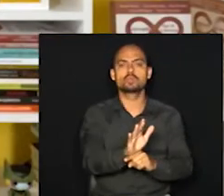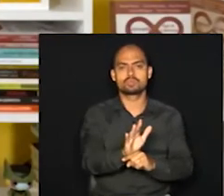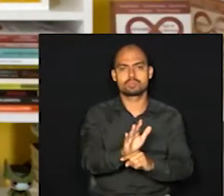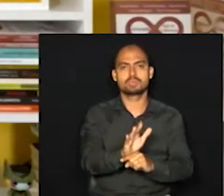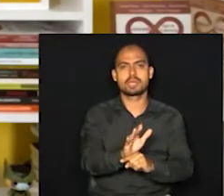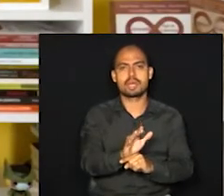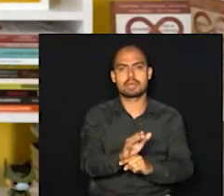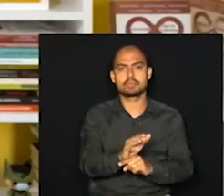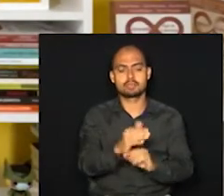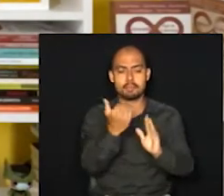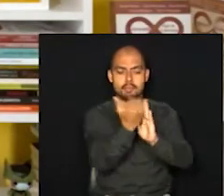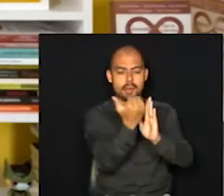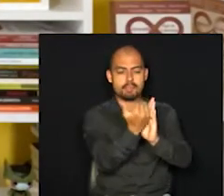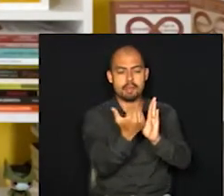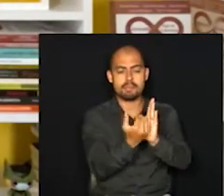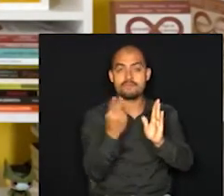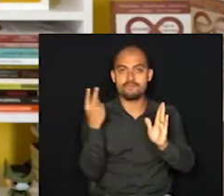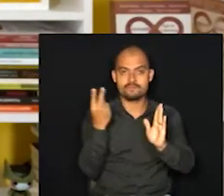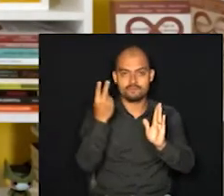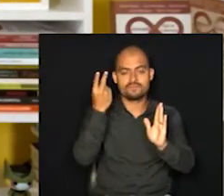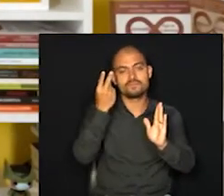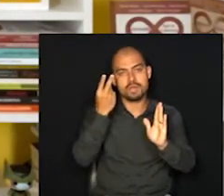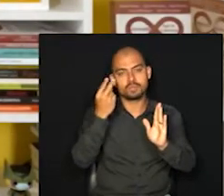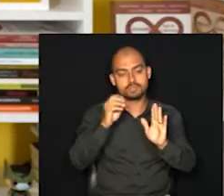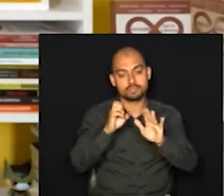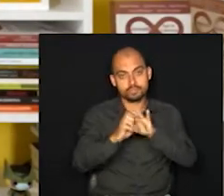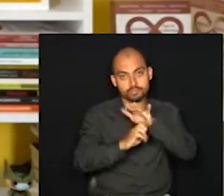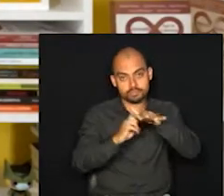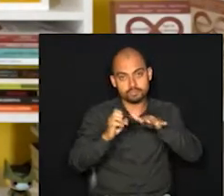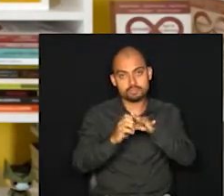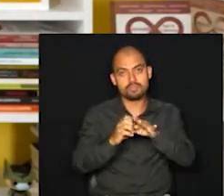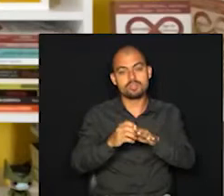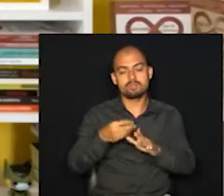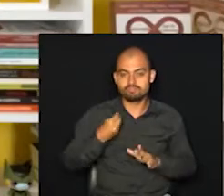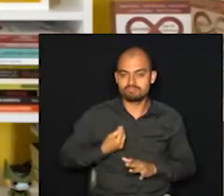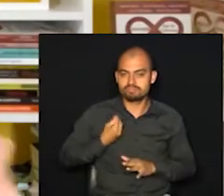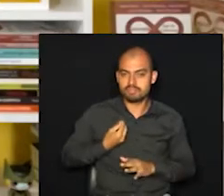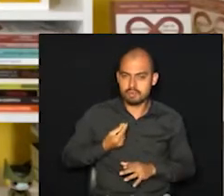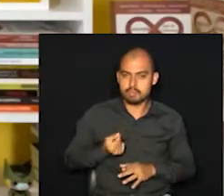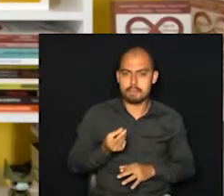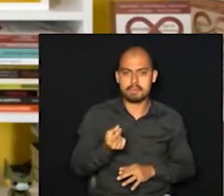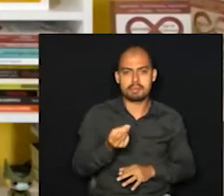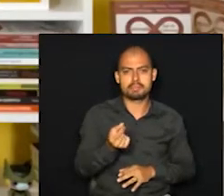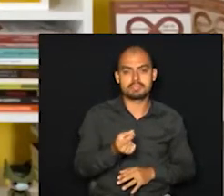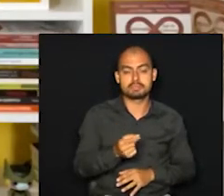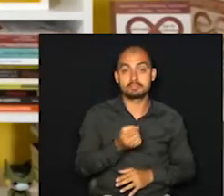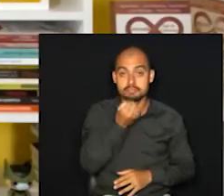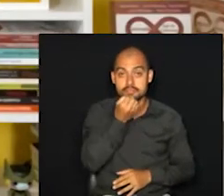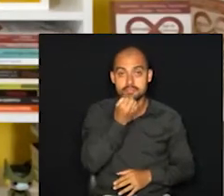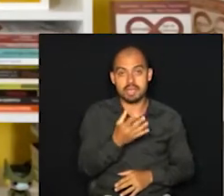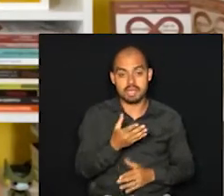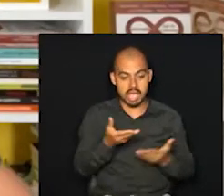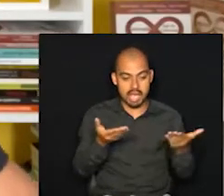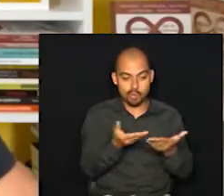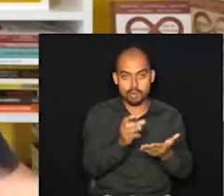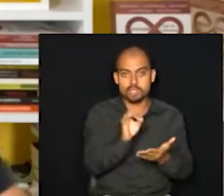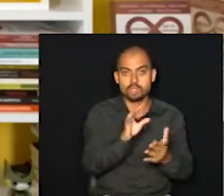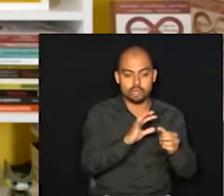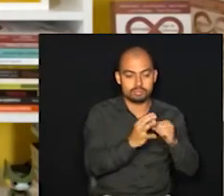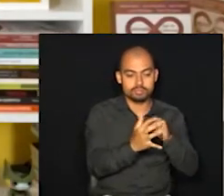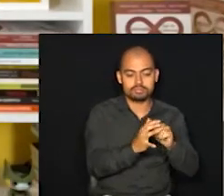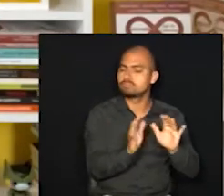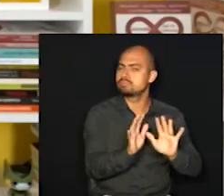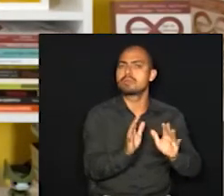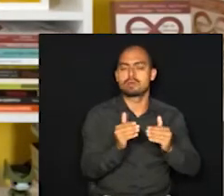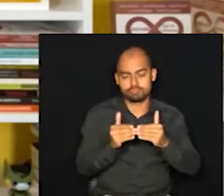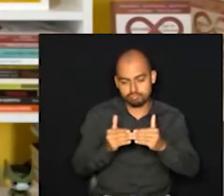nossos princípios, nossos valores corporativos ainda mais vivos, ainda mais sólidos, não somente nesse momento de pandemia, mas que